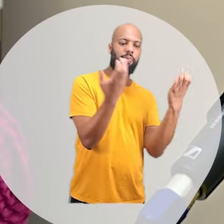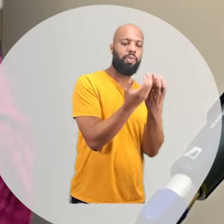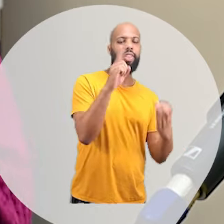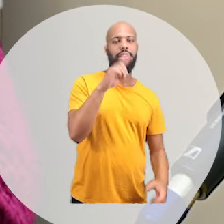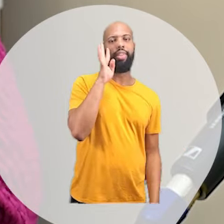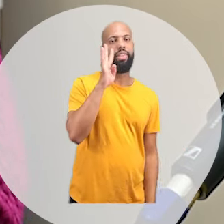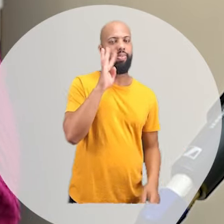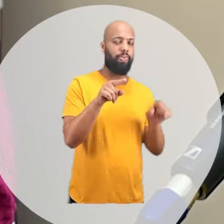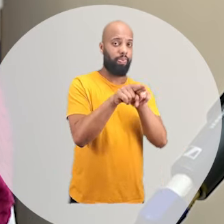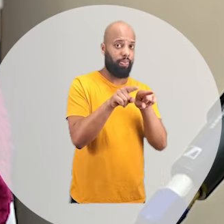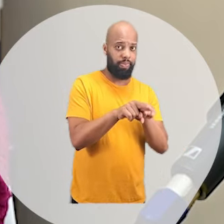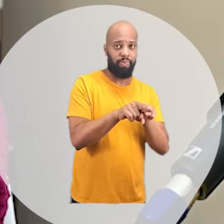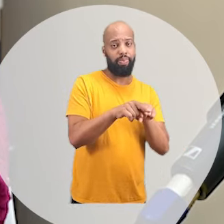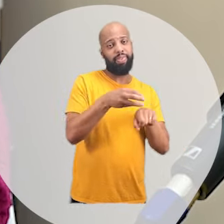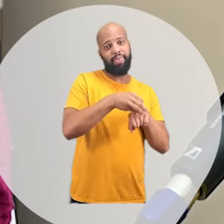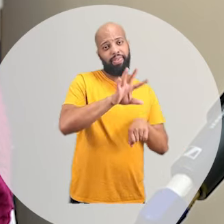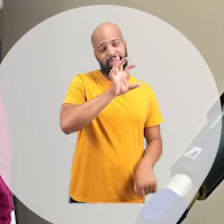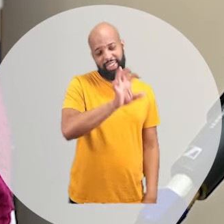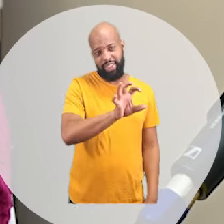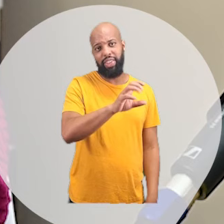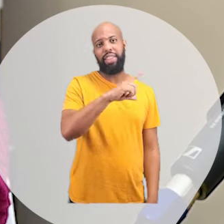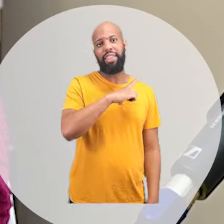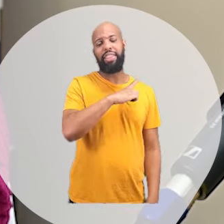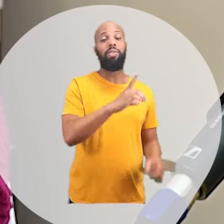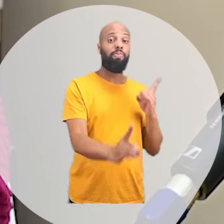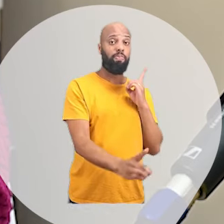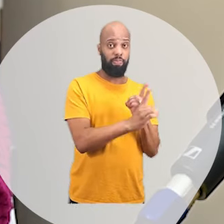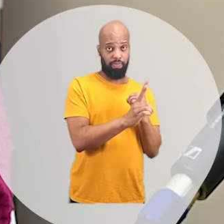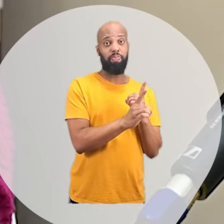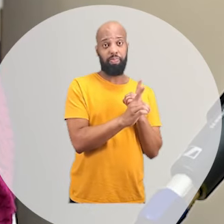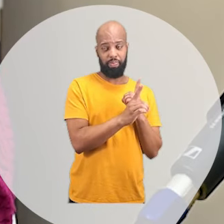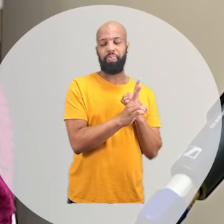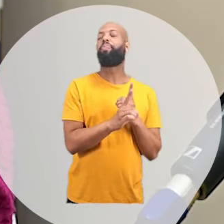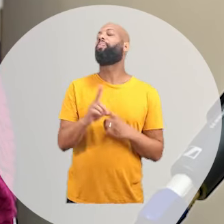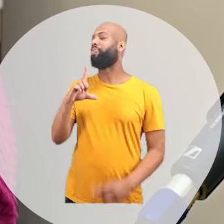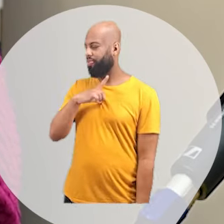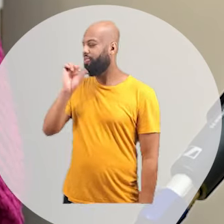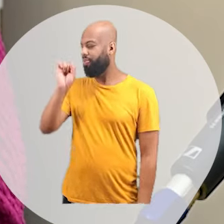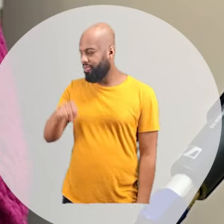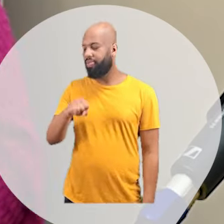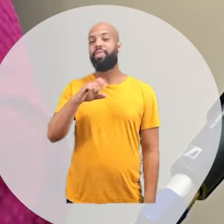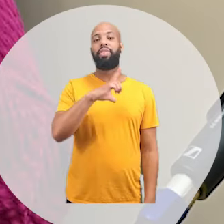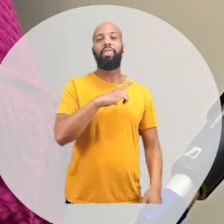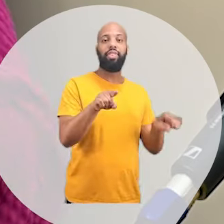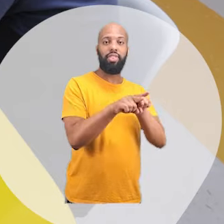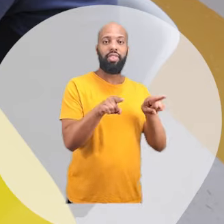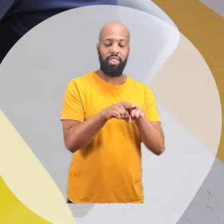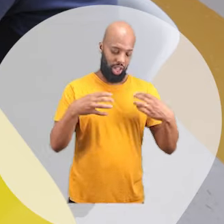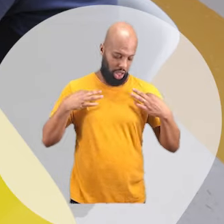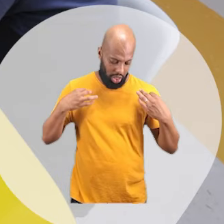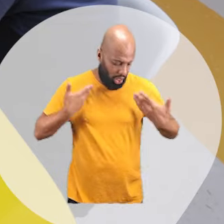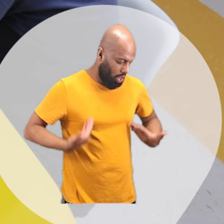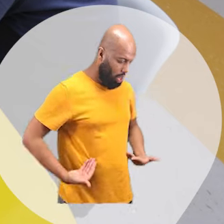que é muito bacana né essa dica é isso temos um encontro e queria comentar também do nosso